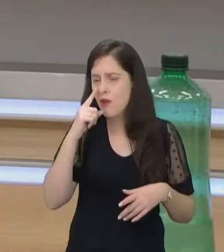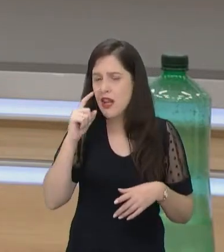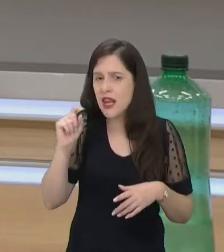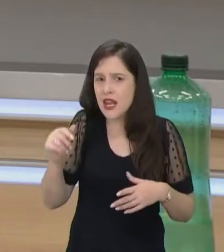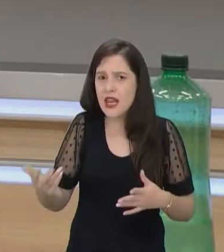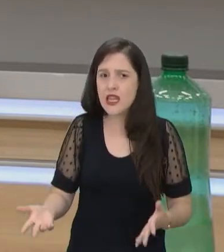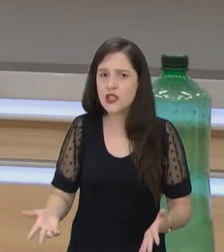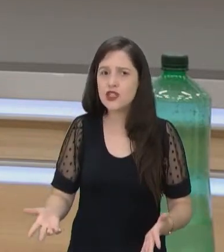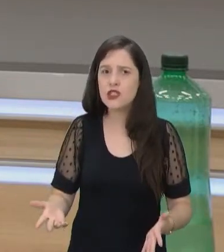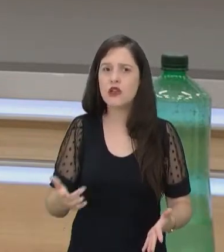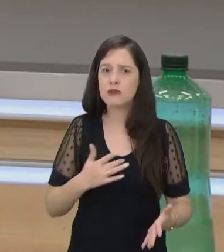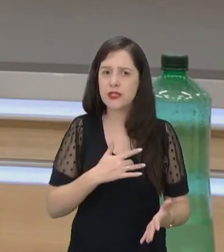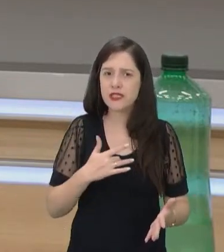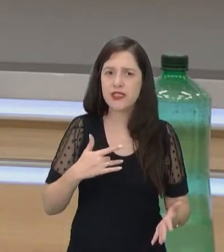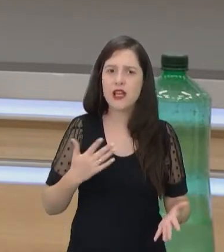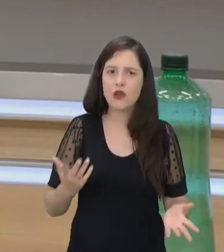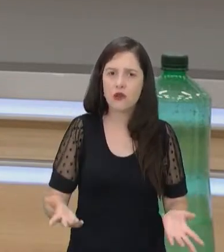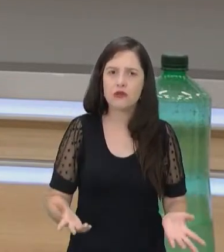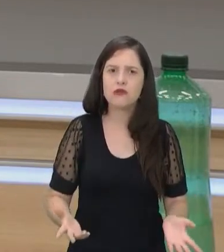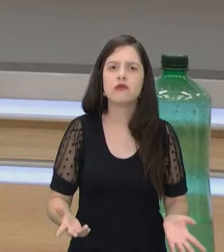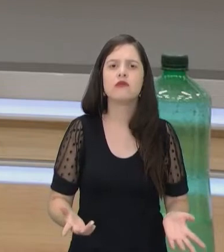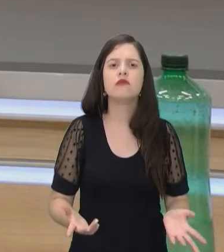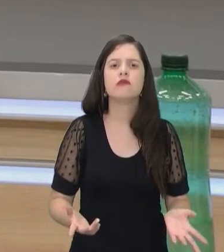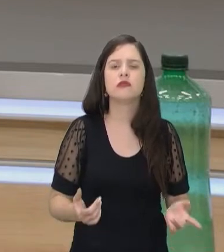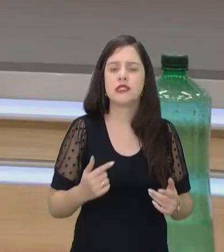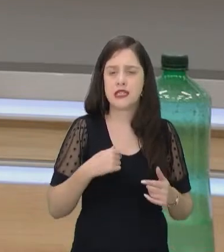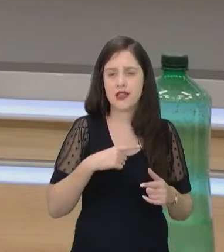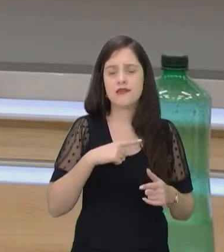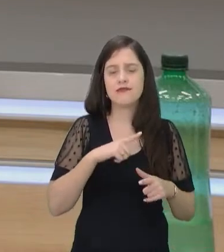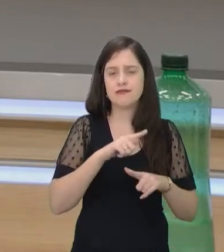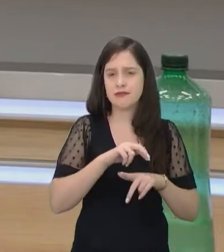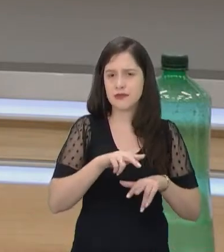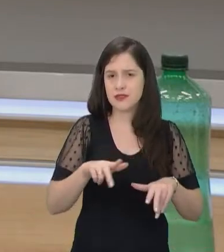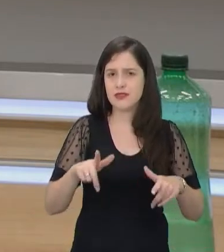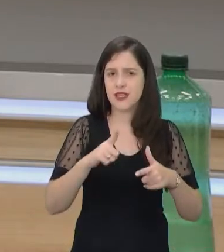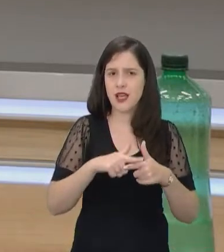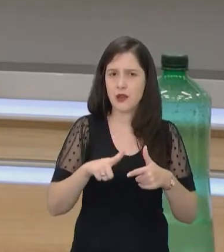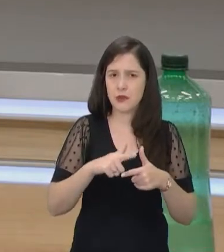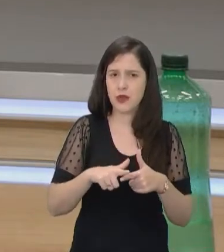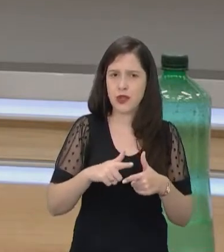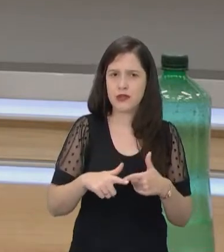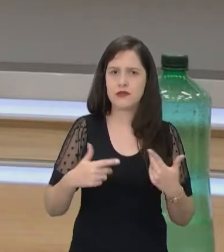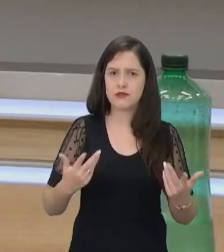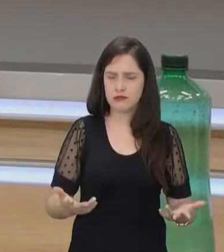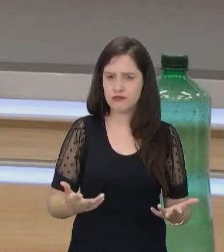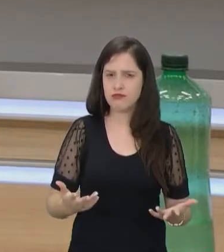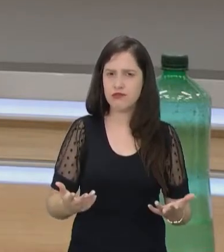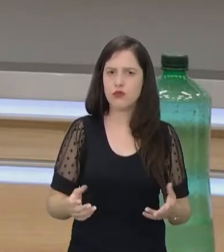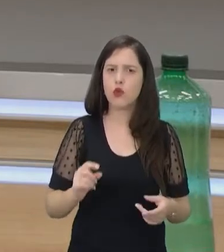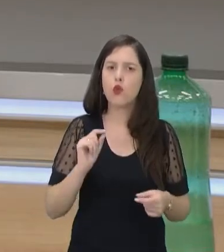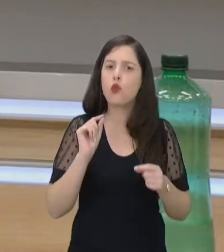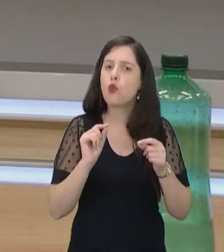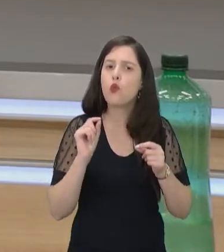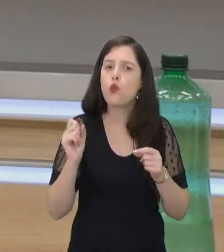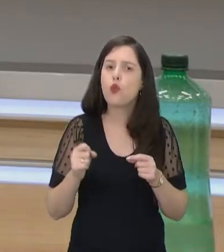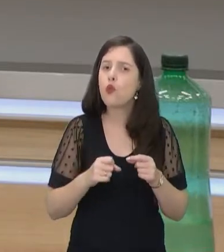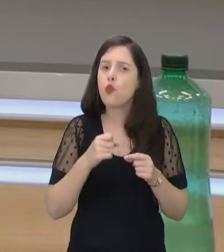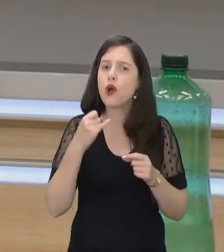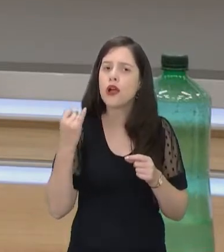risco à saúde, é um risco de a gente ter diversos outros problemas. E, por exemplo, quando a gente teve aquele surto de dengue, o quanto todo